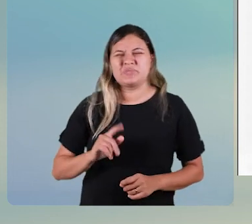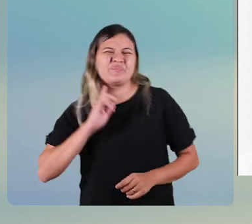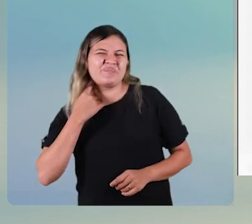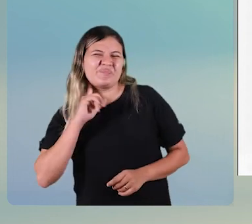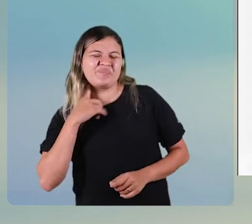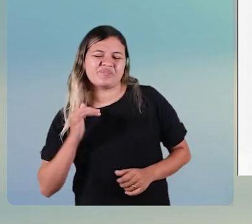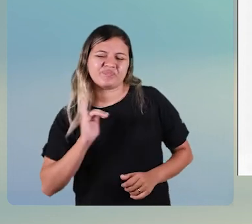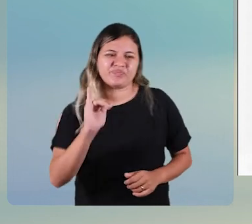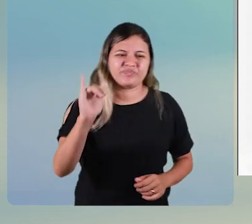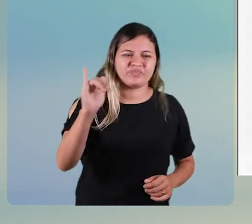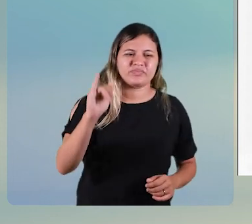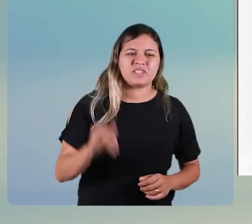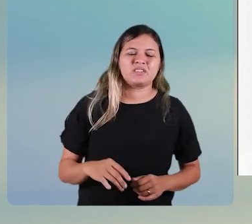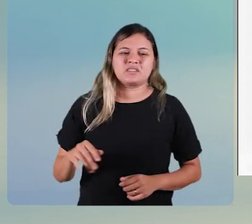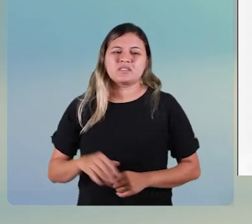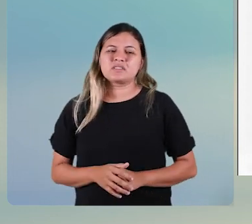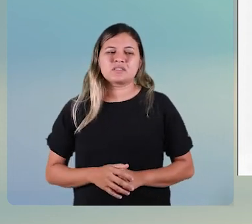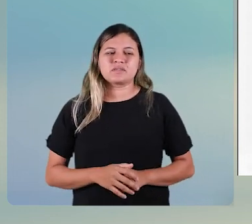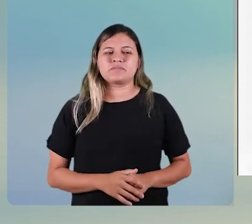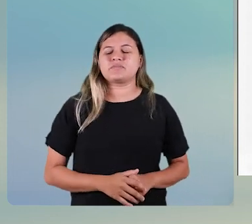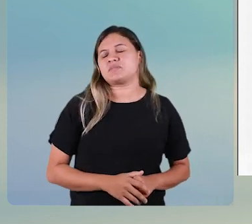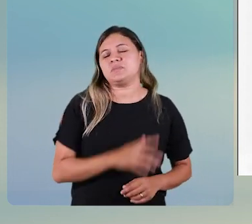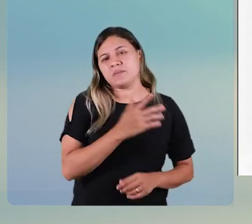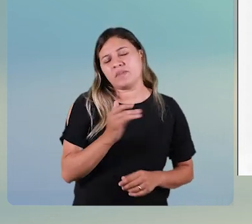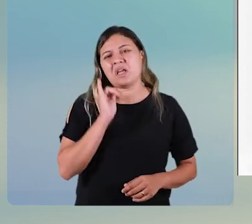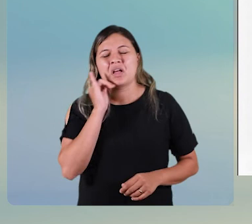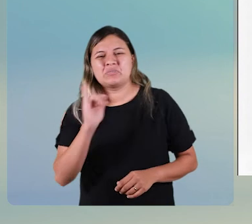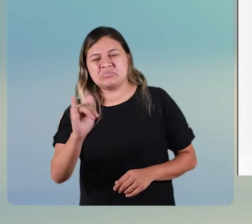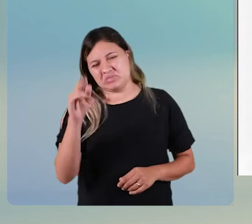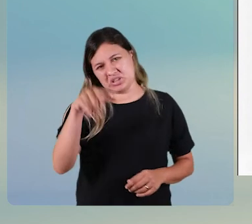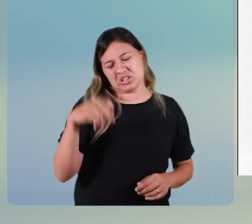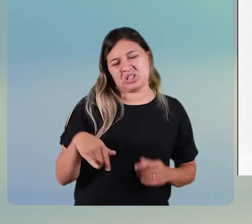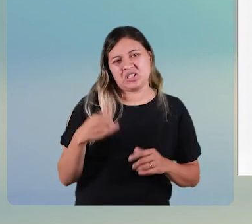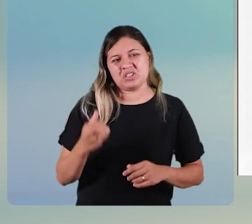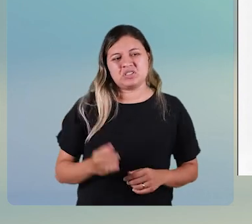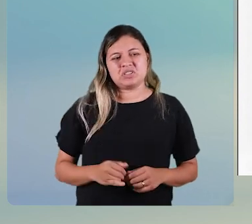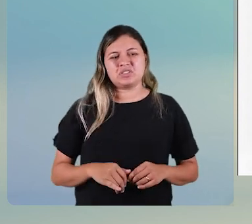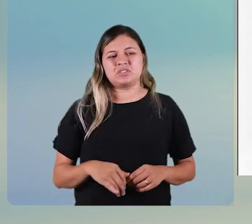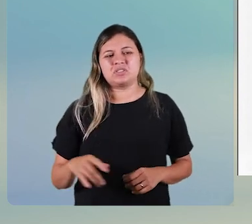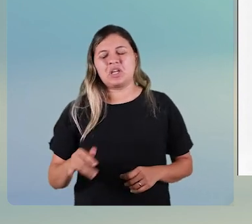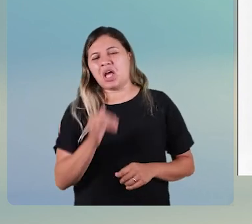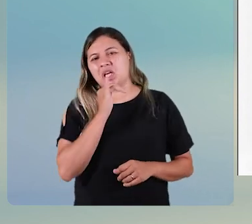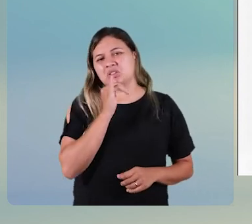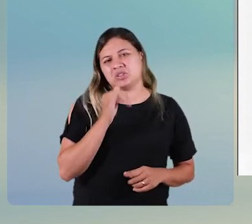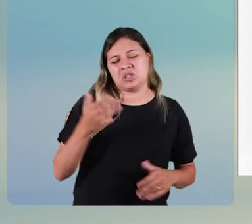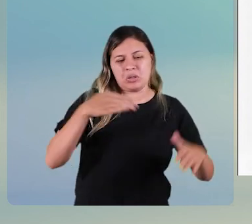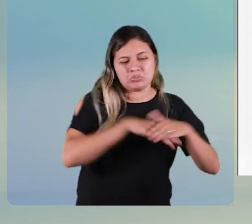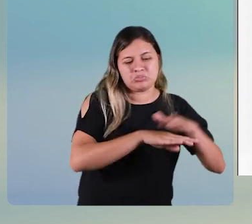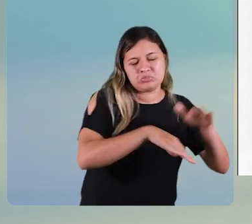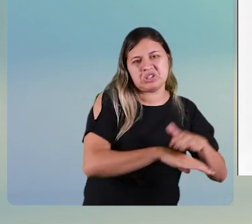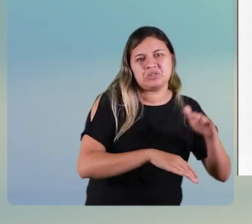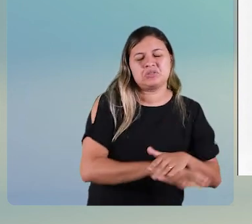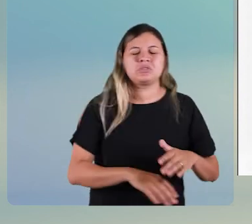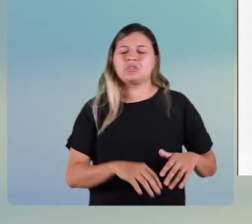permanece subutilizado. Apenas pequena parte dos resíduos brasileiros é utilizado para gerar energia. Contudo, bons exemplos são os aterros sanitários, que utilizam